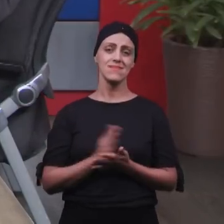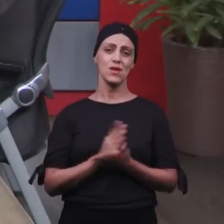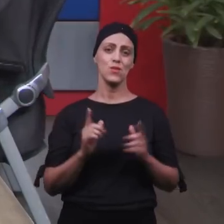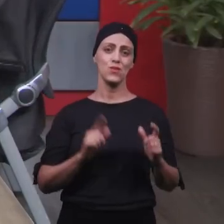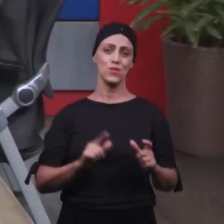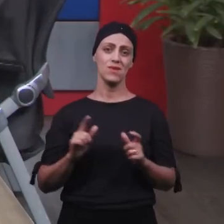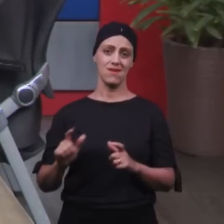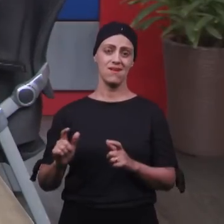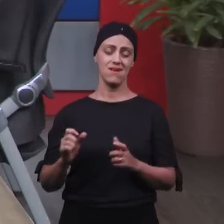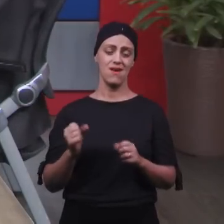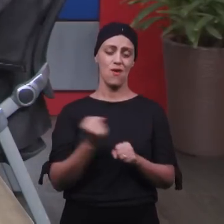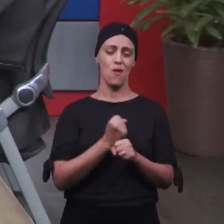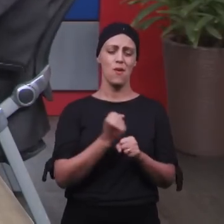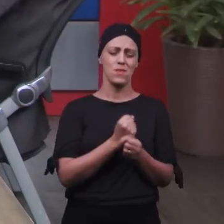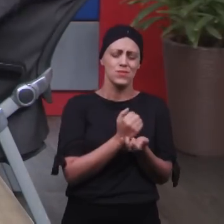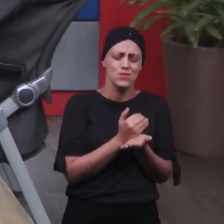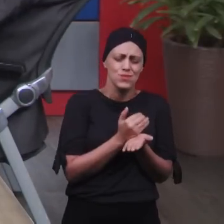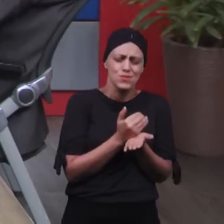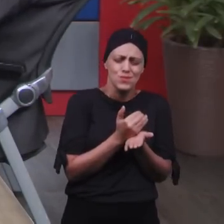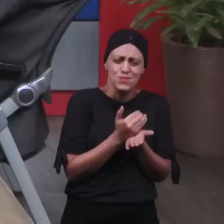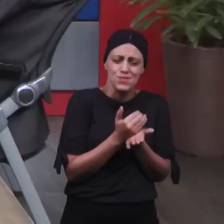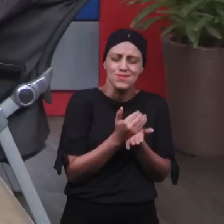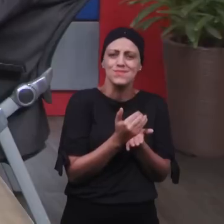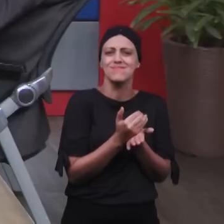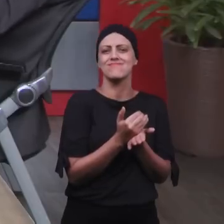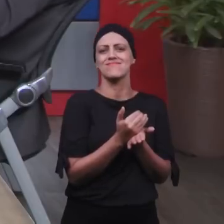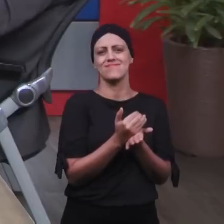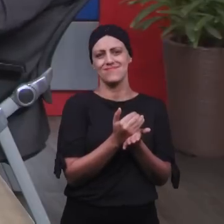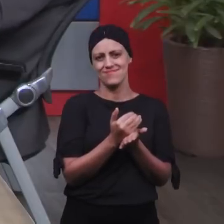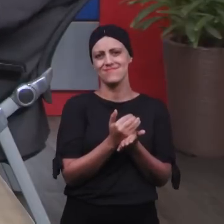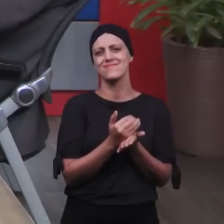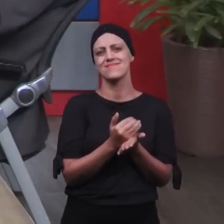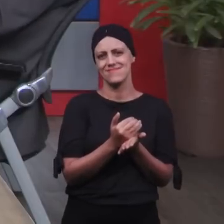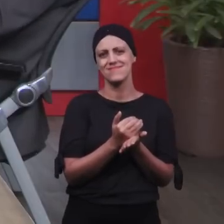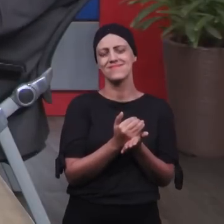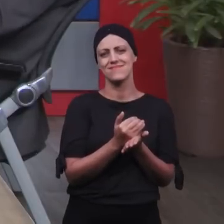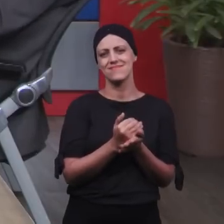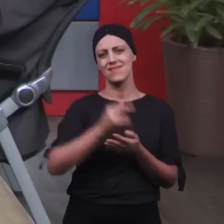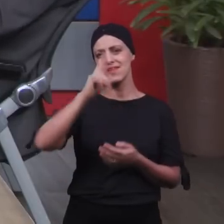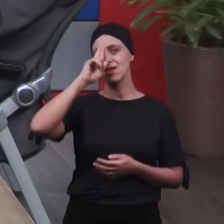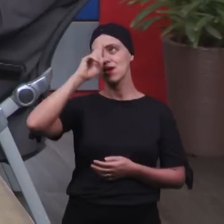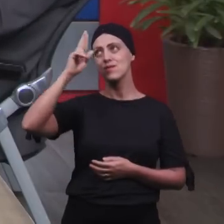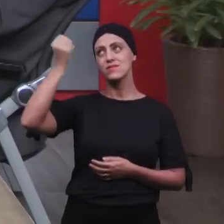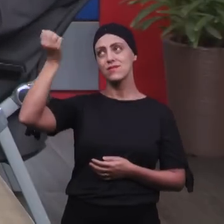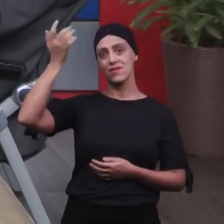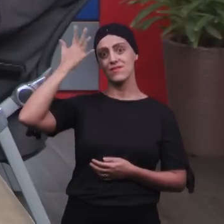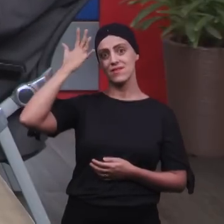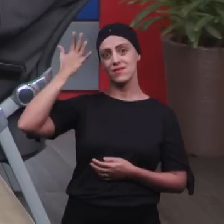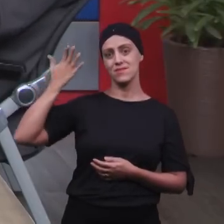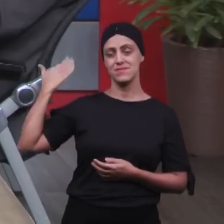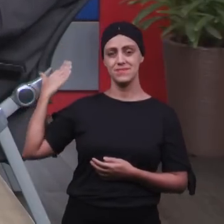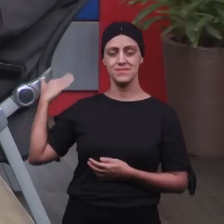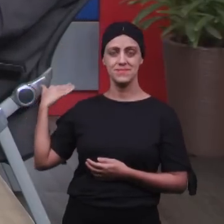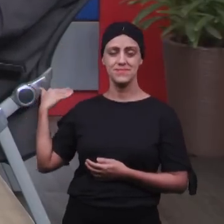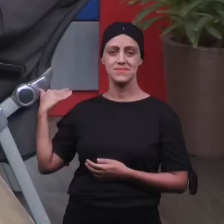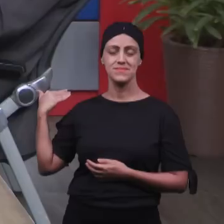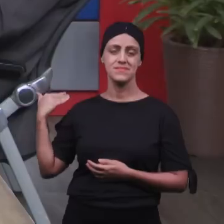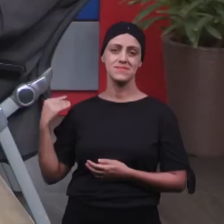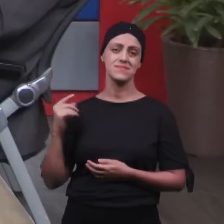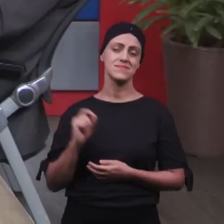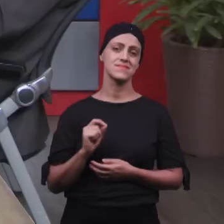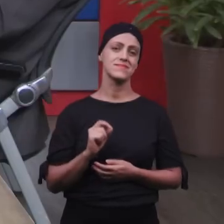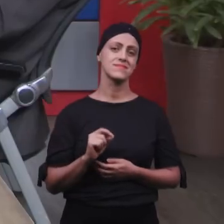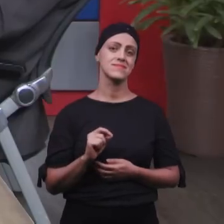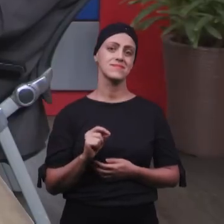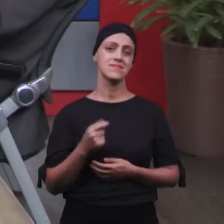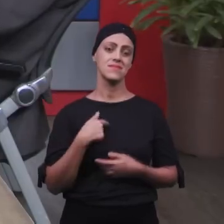né? E de modo que o Senhor revelou na época que eu